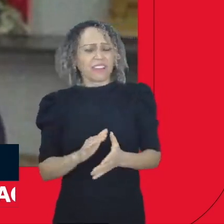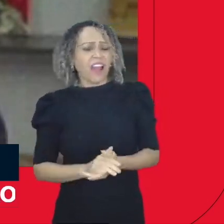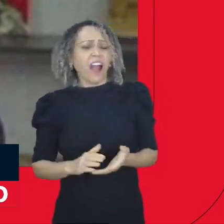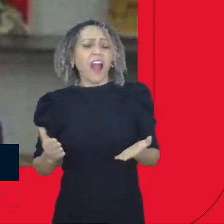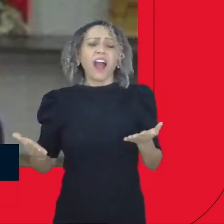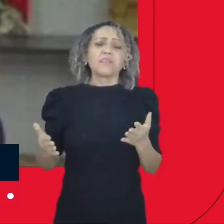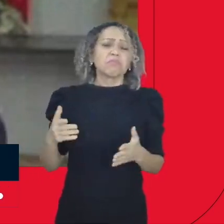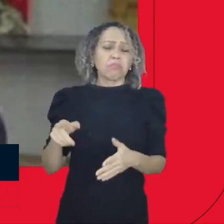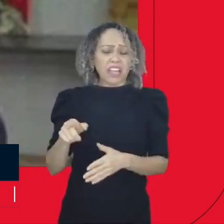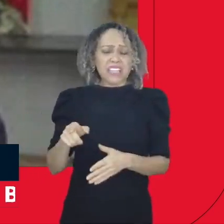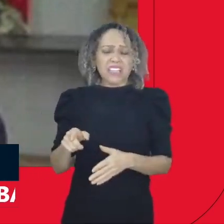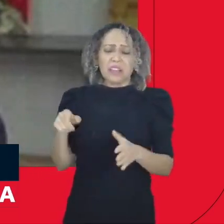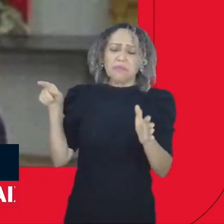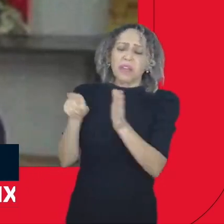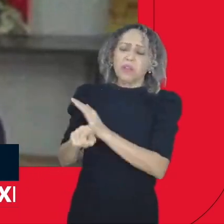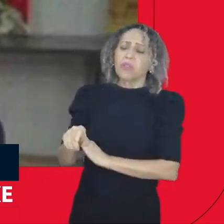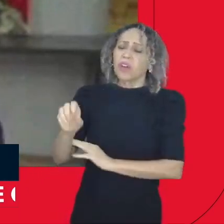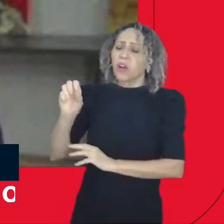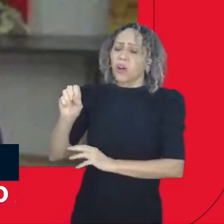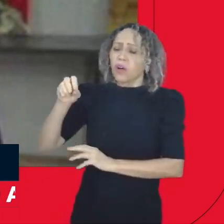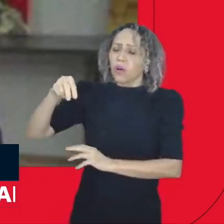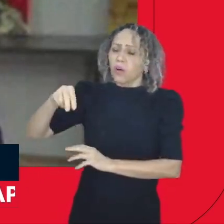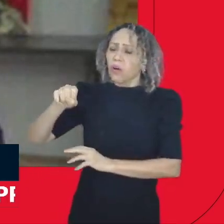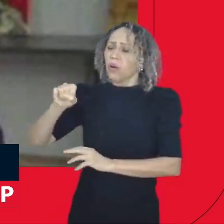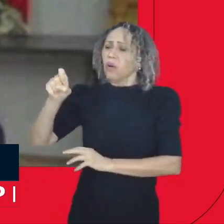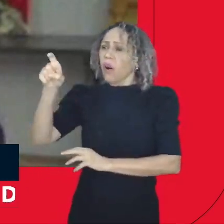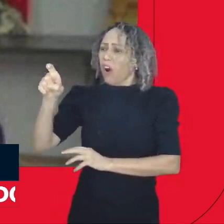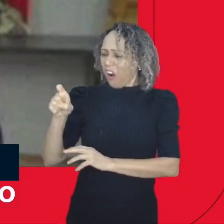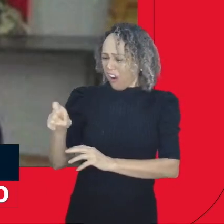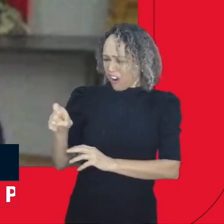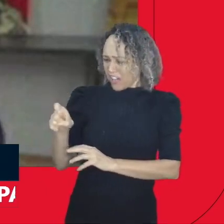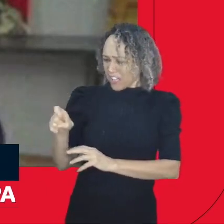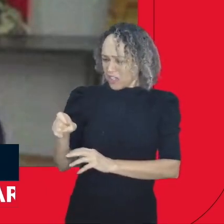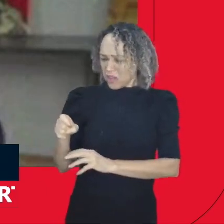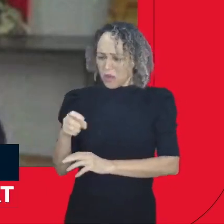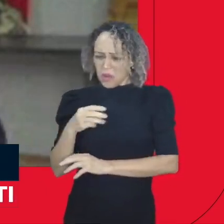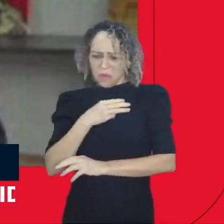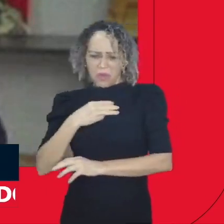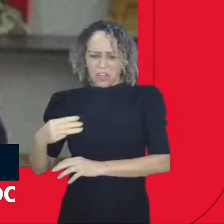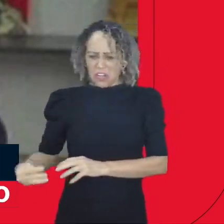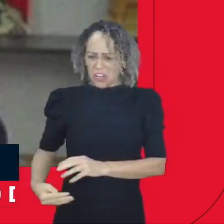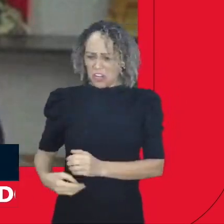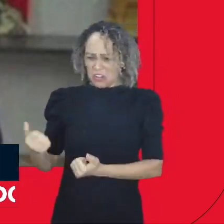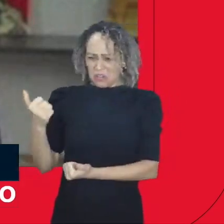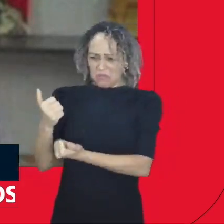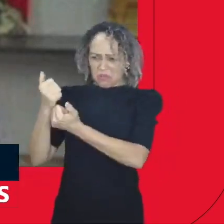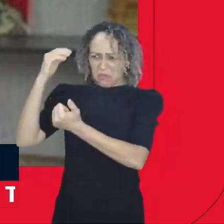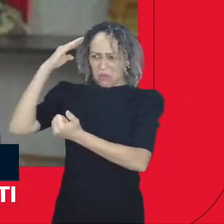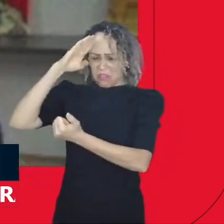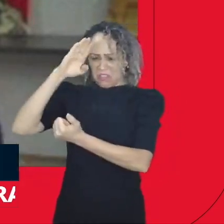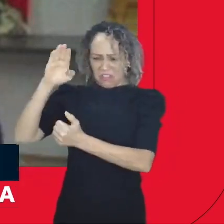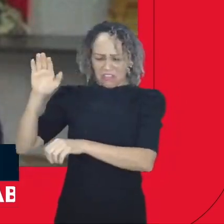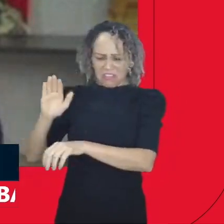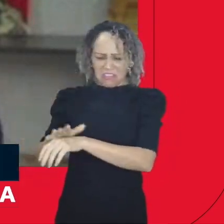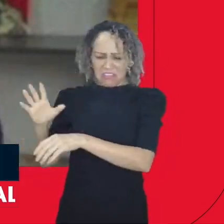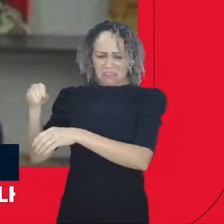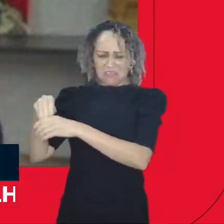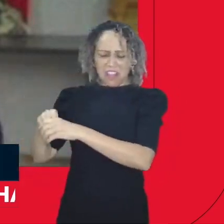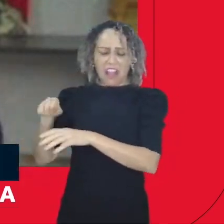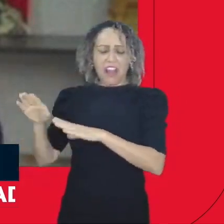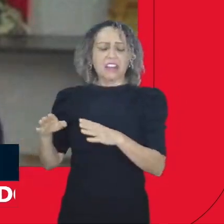estava o braço direito do Bolsonaro, que não se importou com o nosso estado, que não se importou com a agricultura do nosso Rio Grande. Tu sabes que o